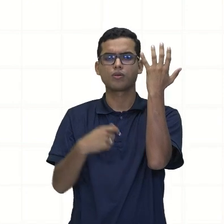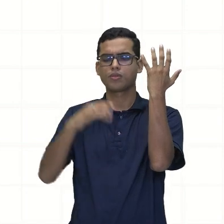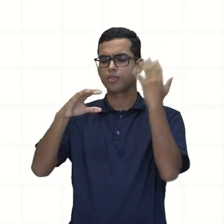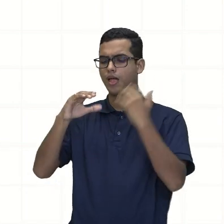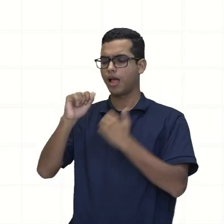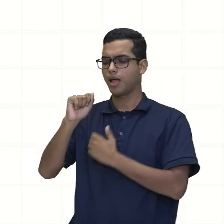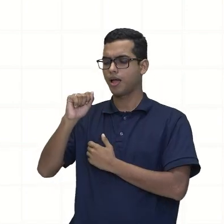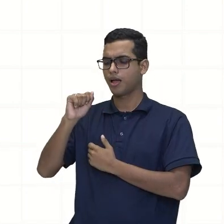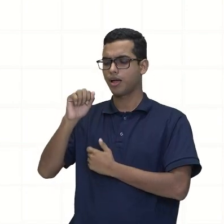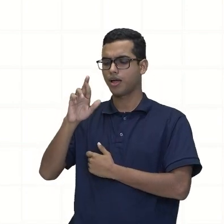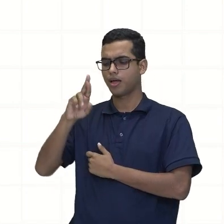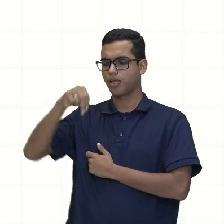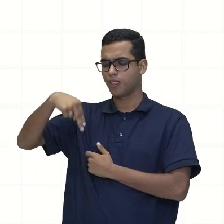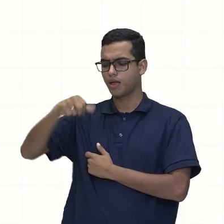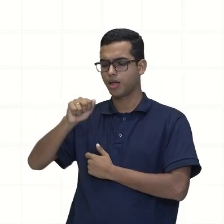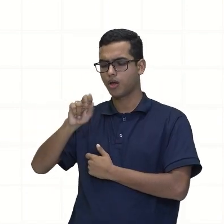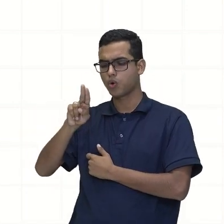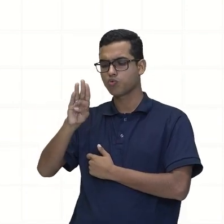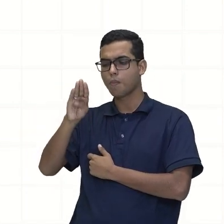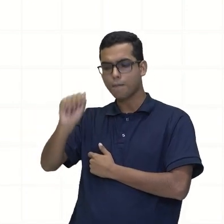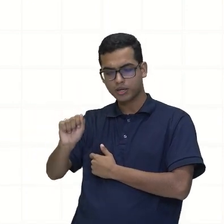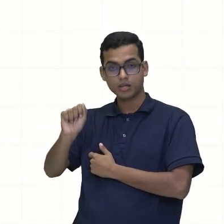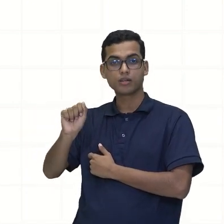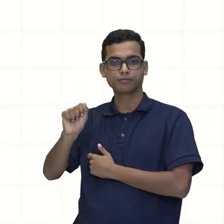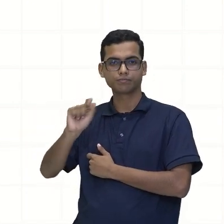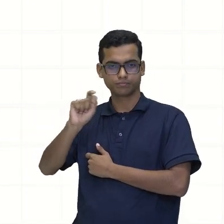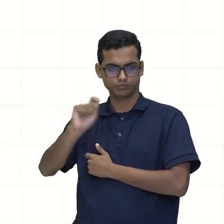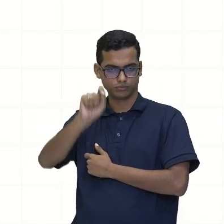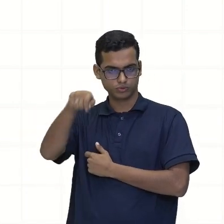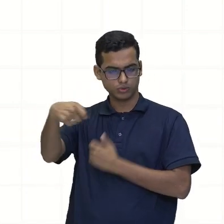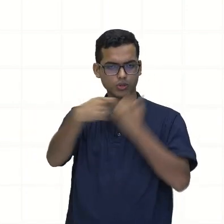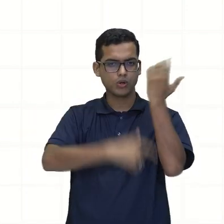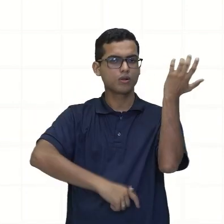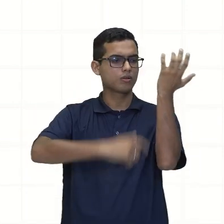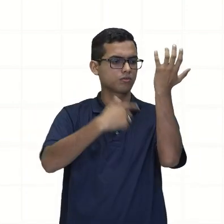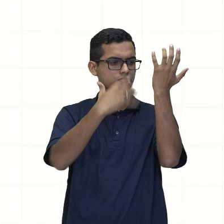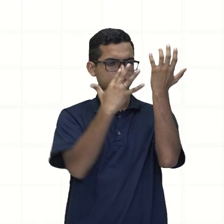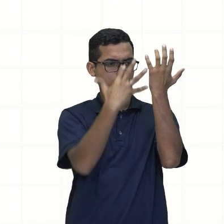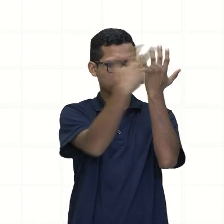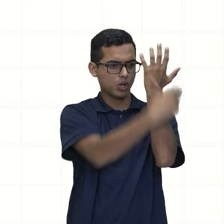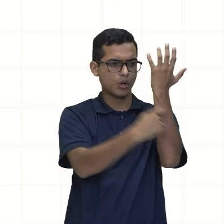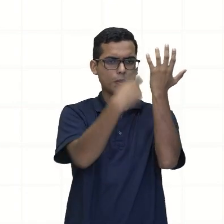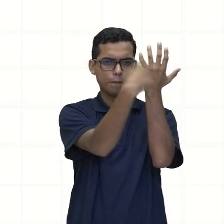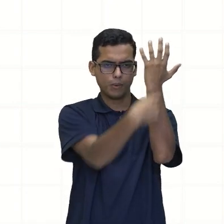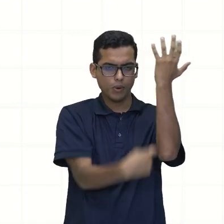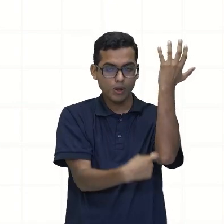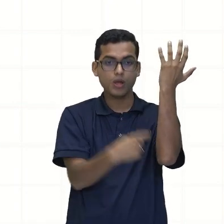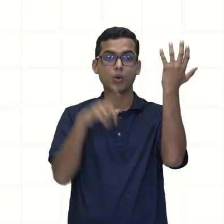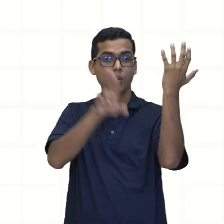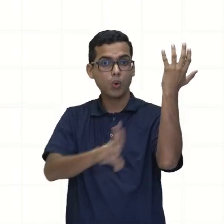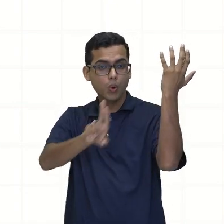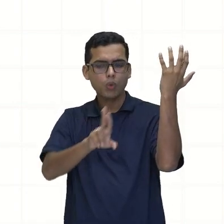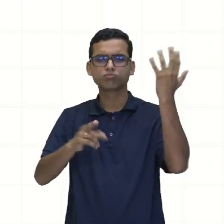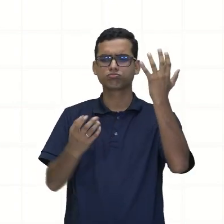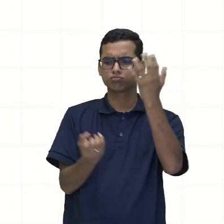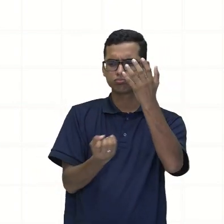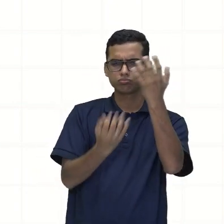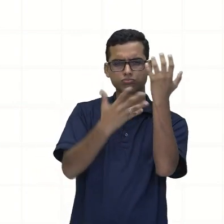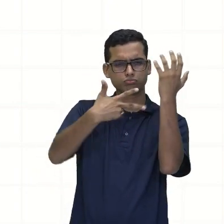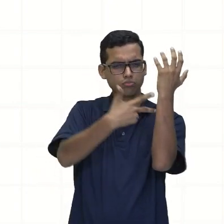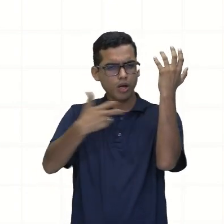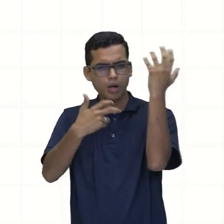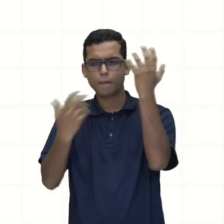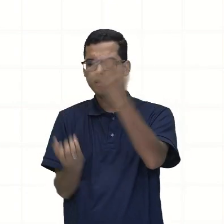na indústria farmacêutica. Então, a gente vai ter como destaque, né, o extrativismo da carnaúba, principalmente na